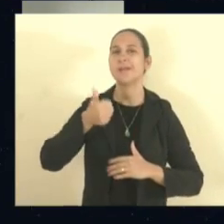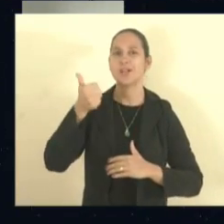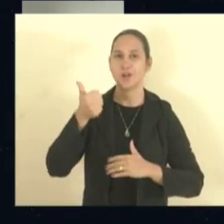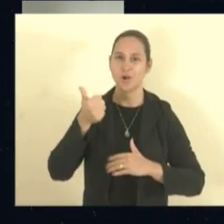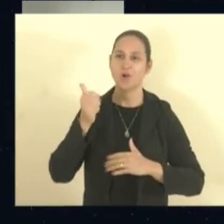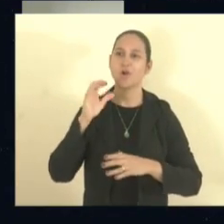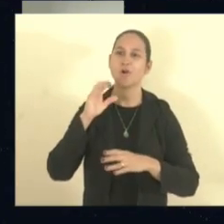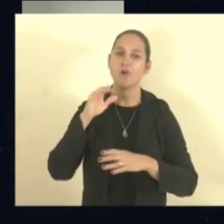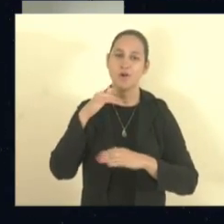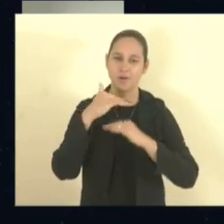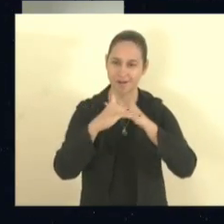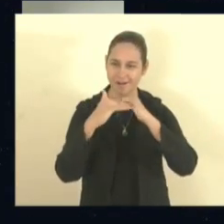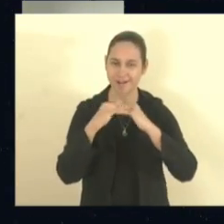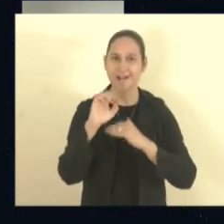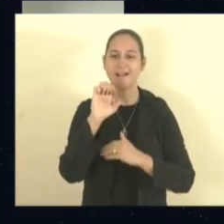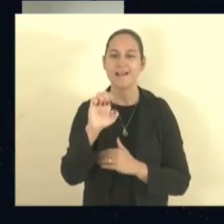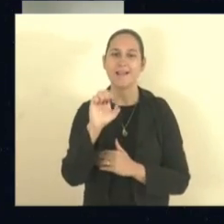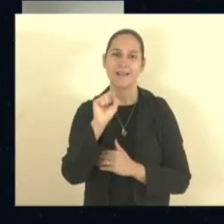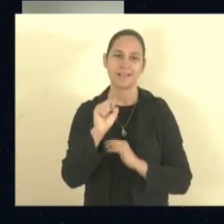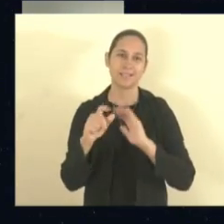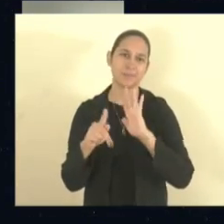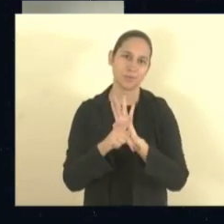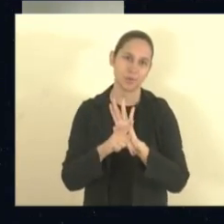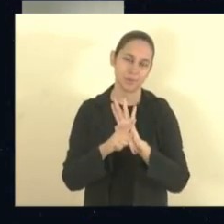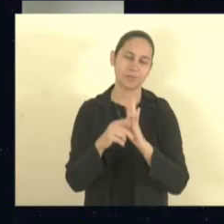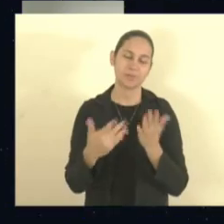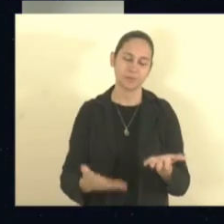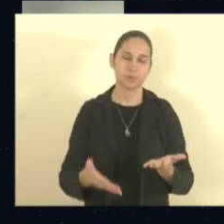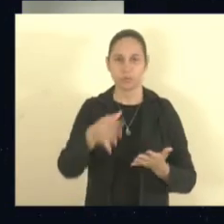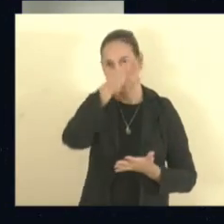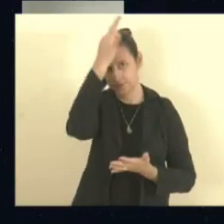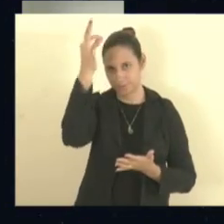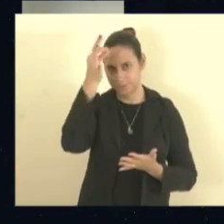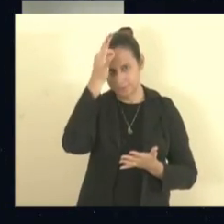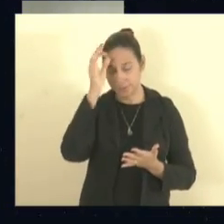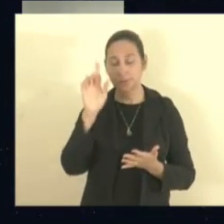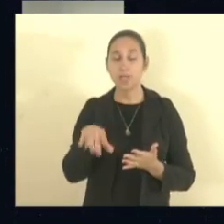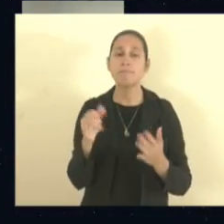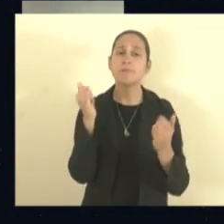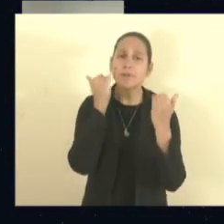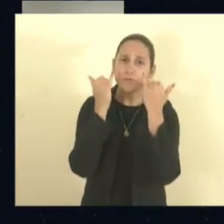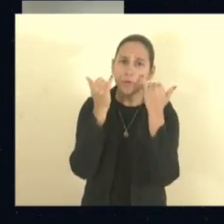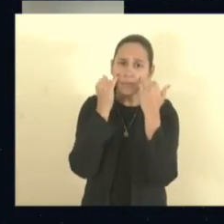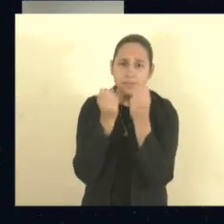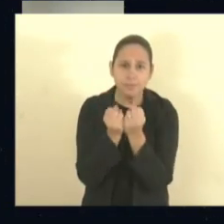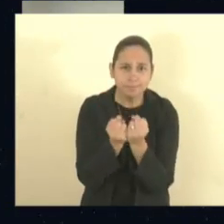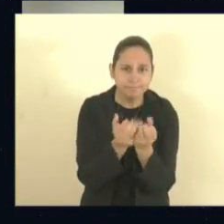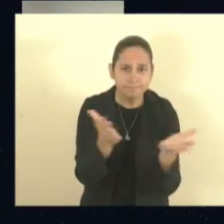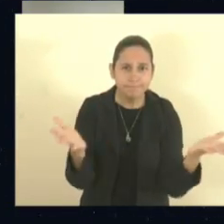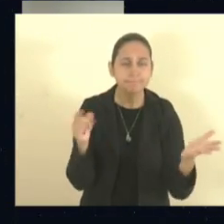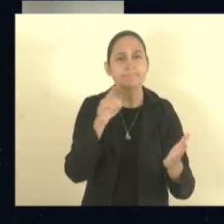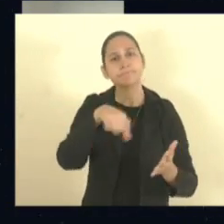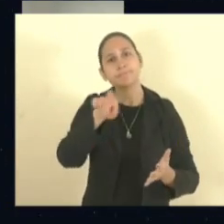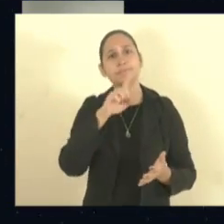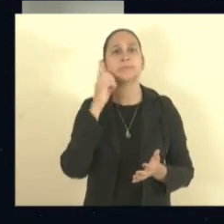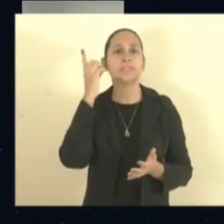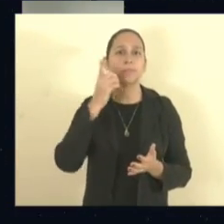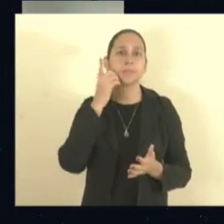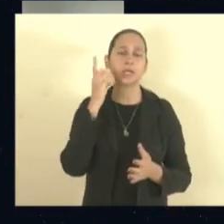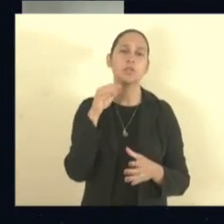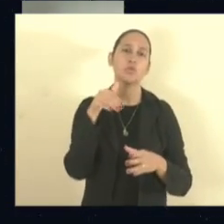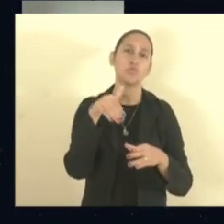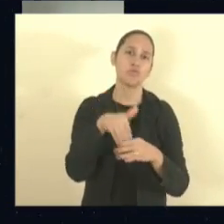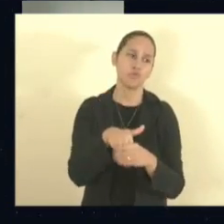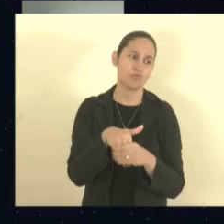ES do Estado do Espírito Santo. Então, assim, só para dar essa informação para os deputados, para os deputados votarem de